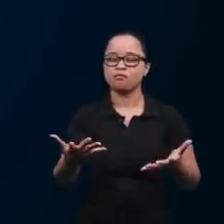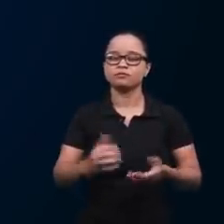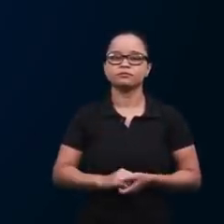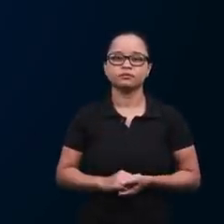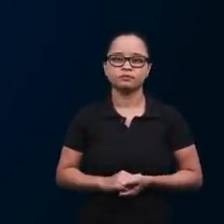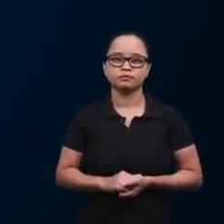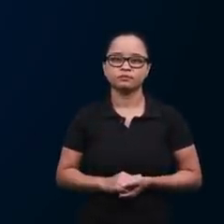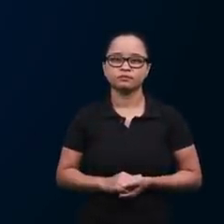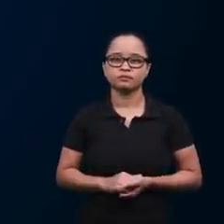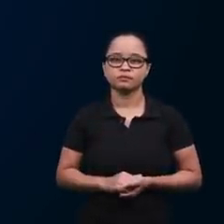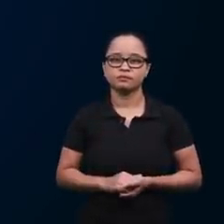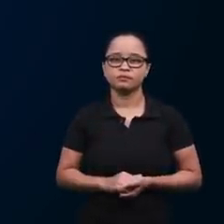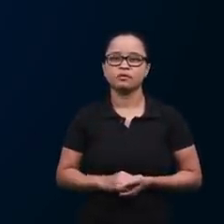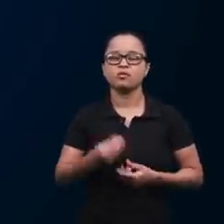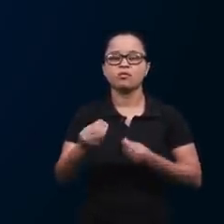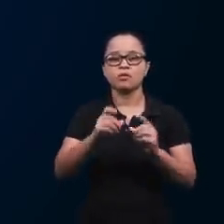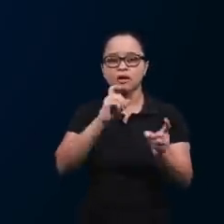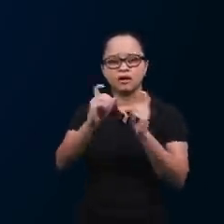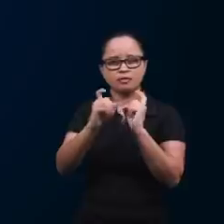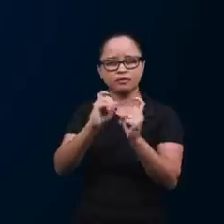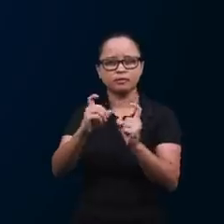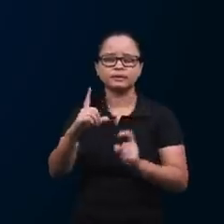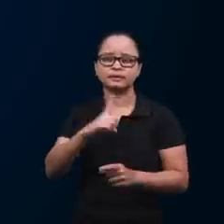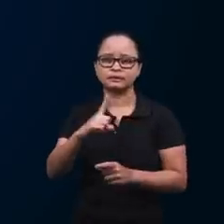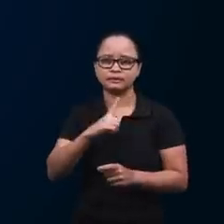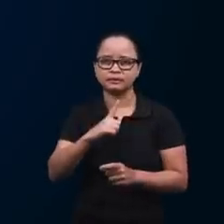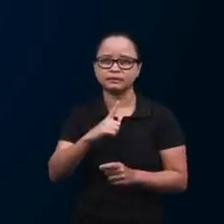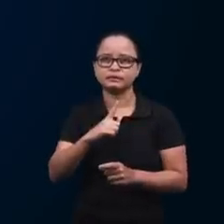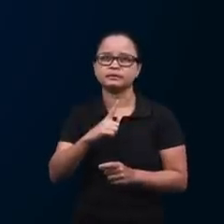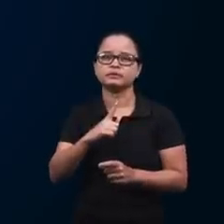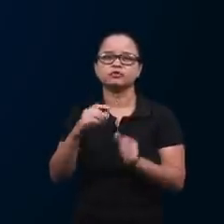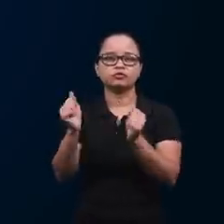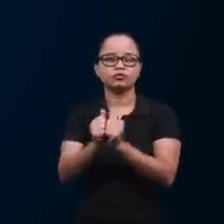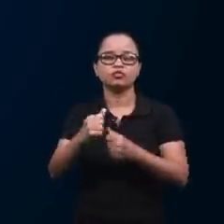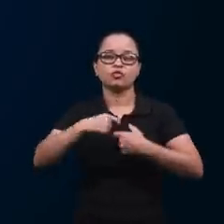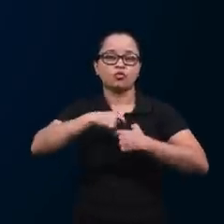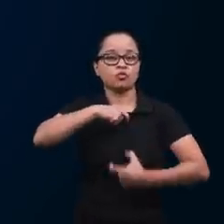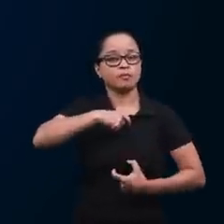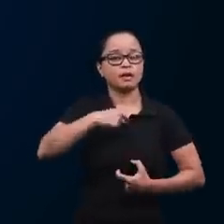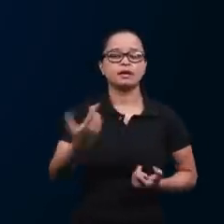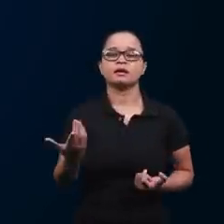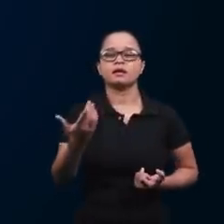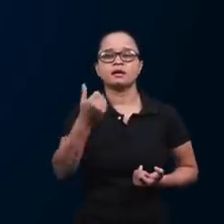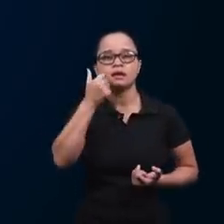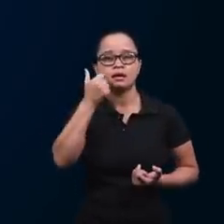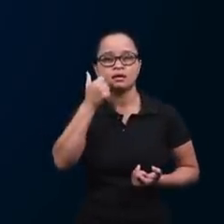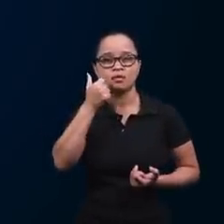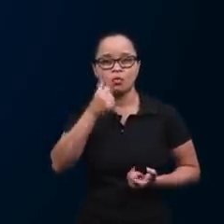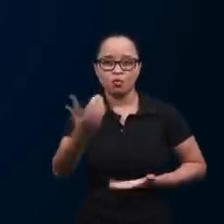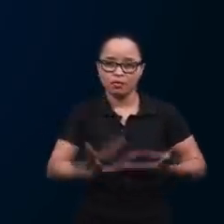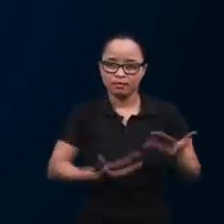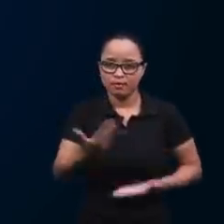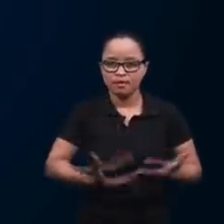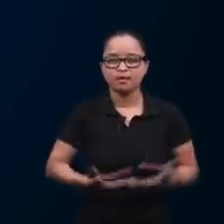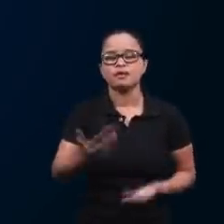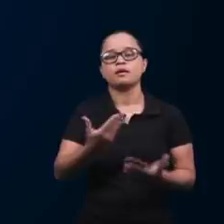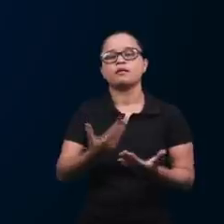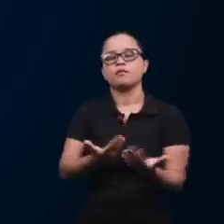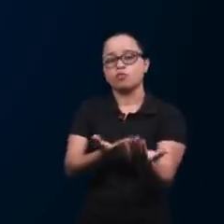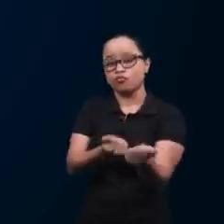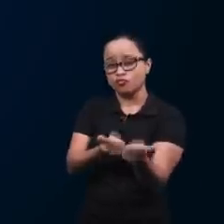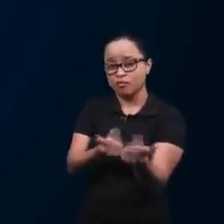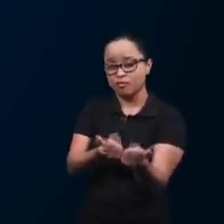através das reuniões temos feito com os obreiros com as senhoras com jovens